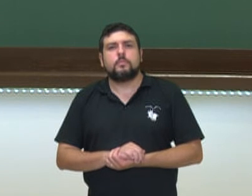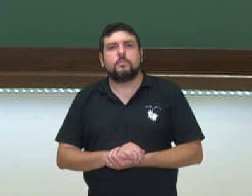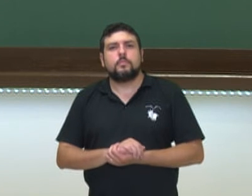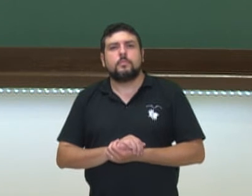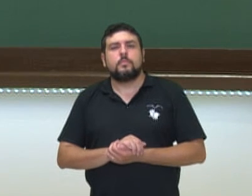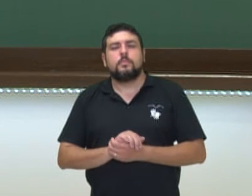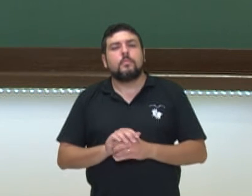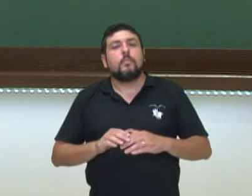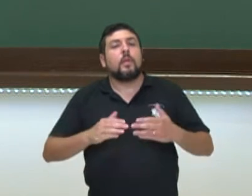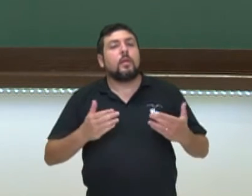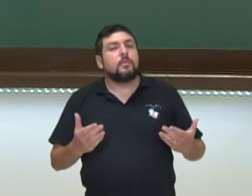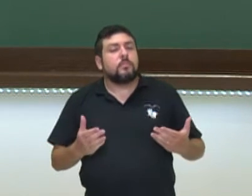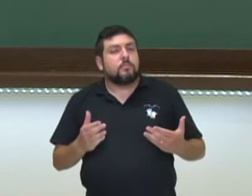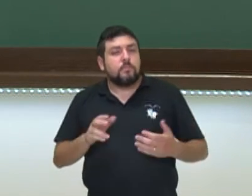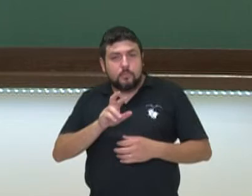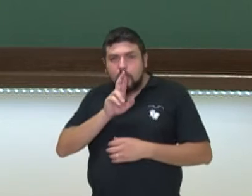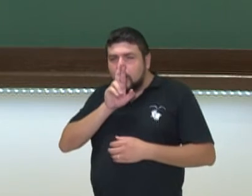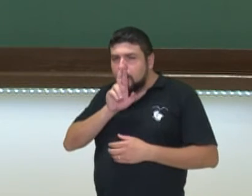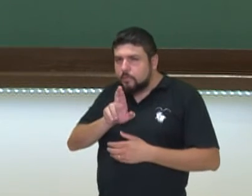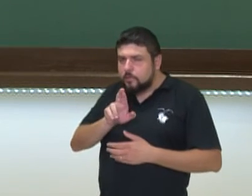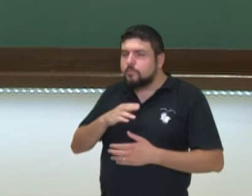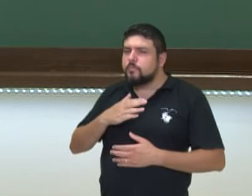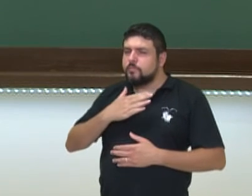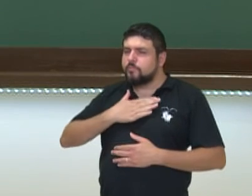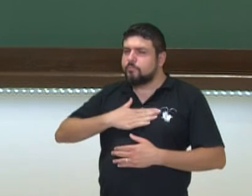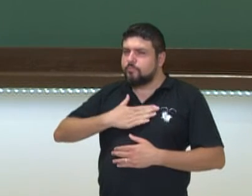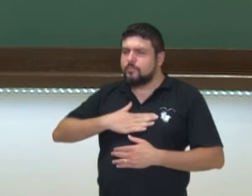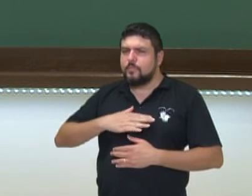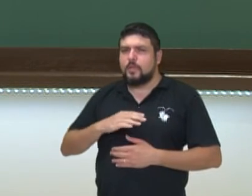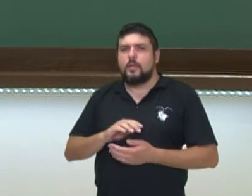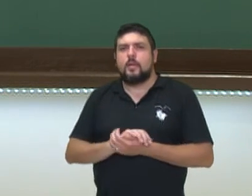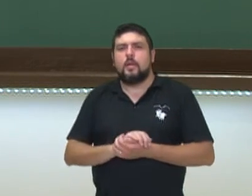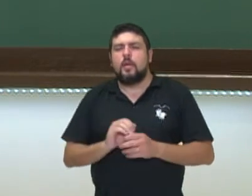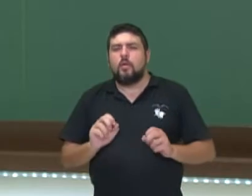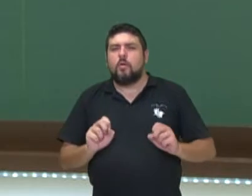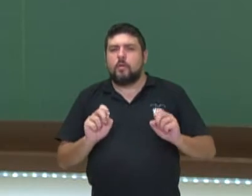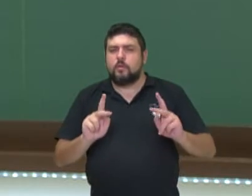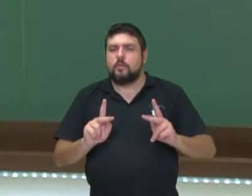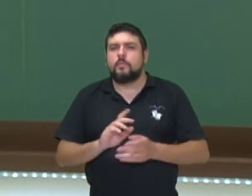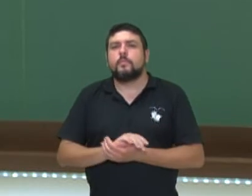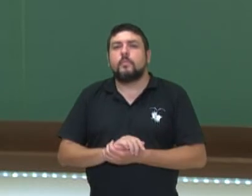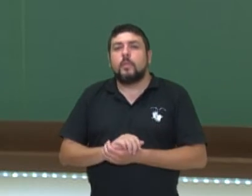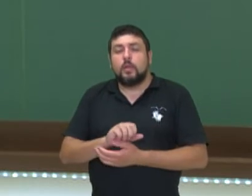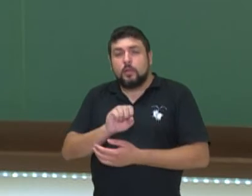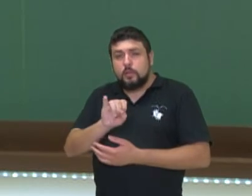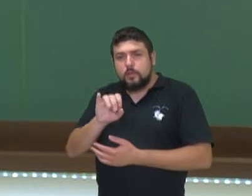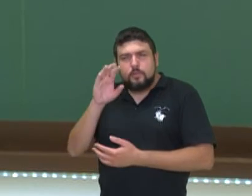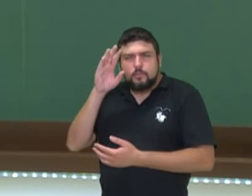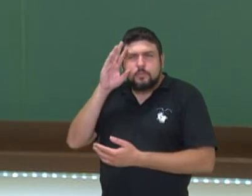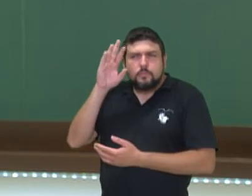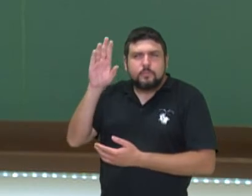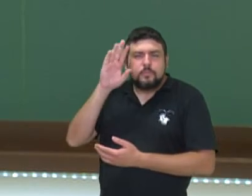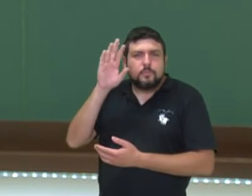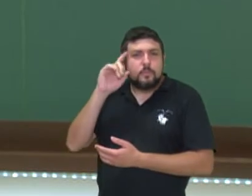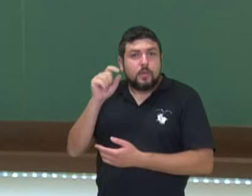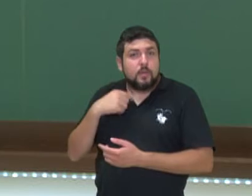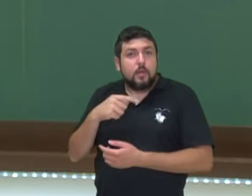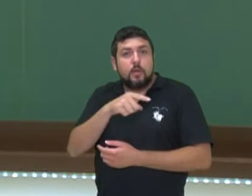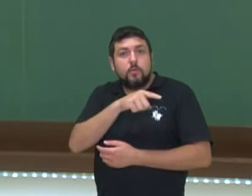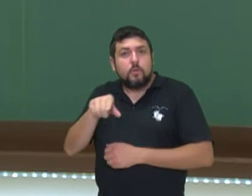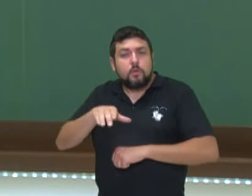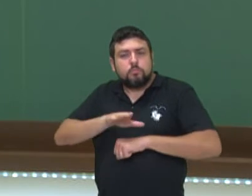E aí, pessoal, conseguiram responder aqui? Tranquilo, né? Então, se a gente parar para pensar nessa conduta esperada de